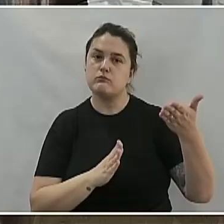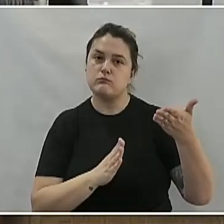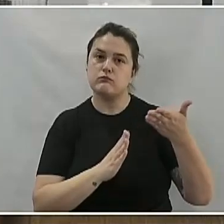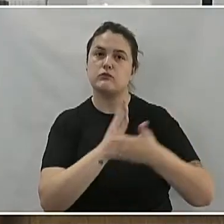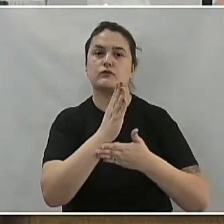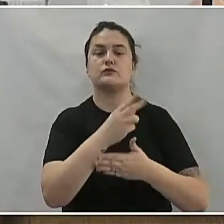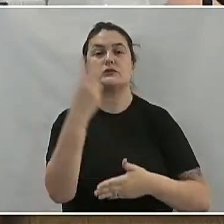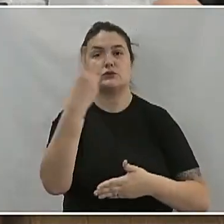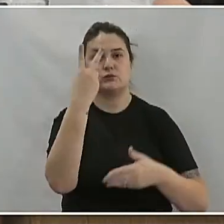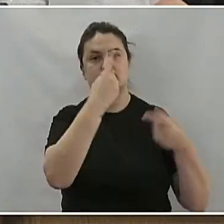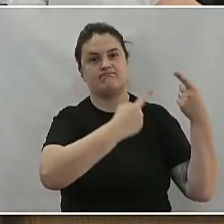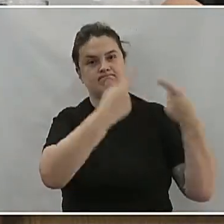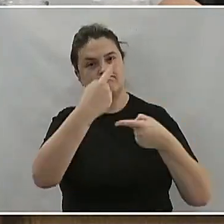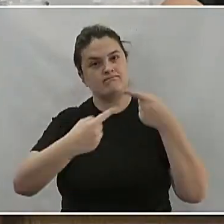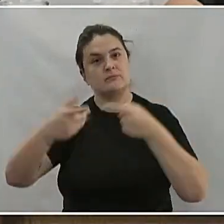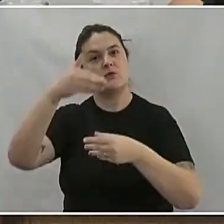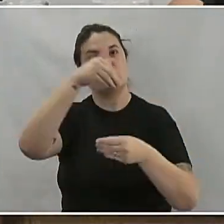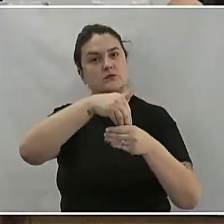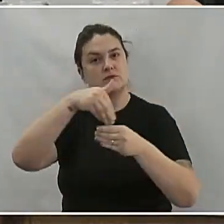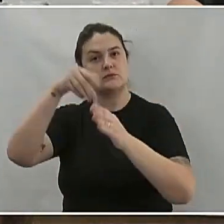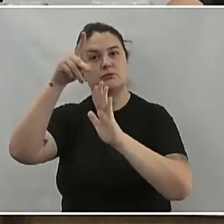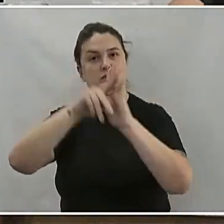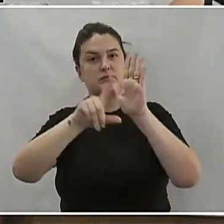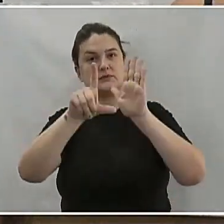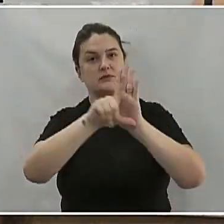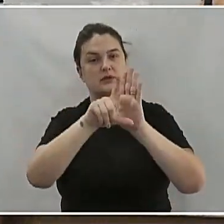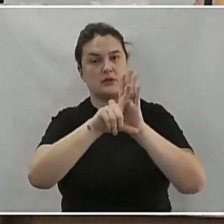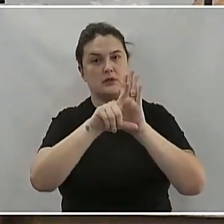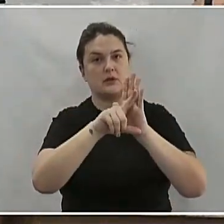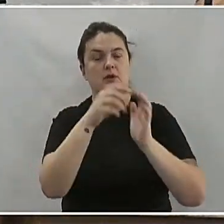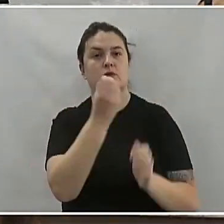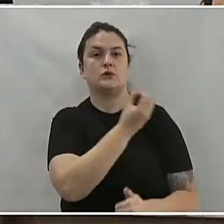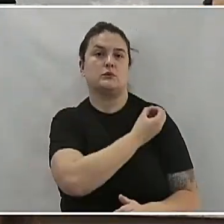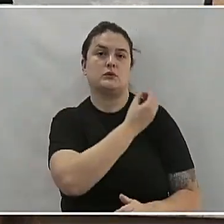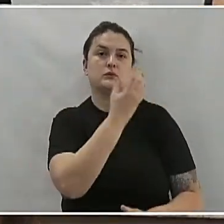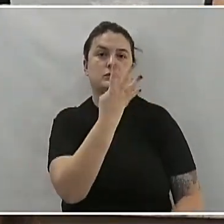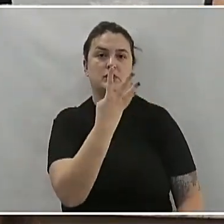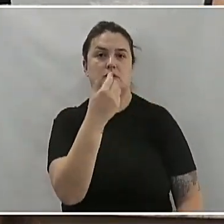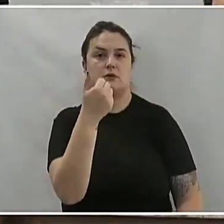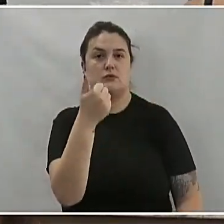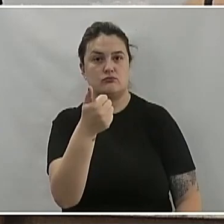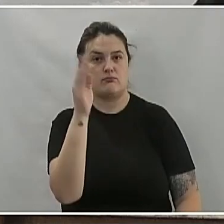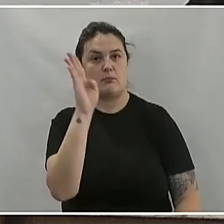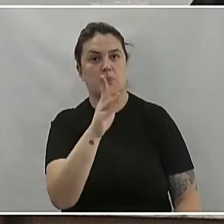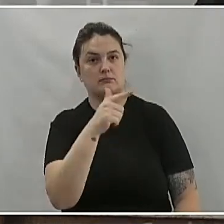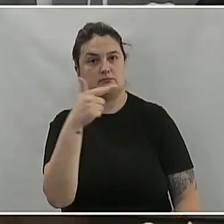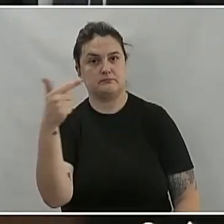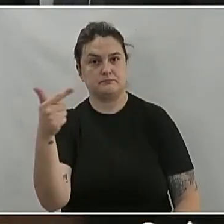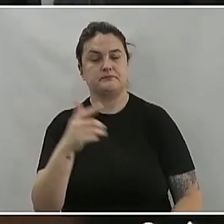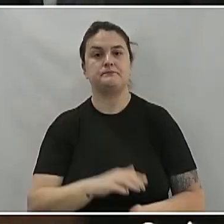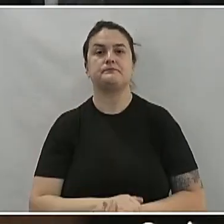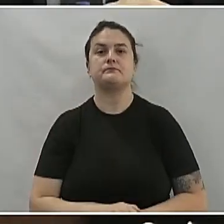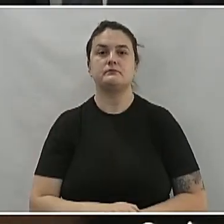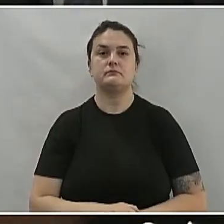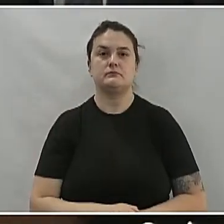Aprovado. Em segunda discussão e votação, o projeto de lei ordinária número 41 de 2022.